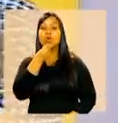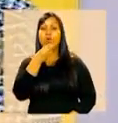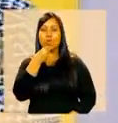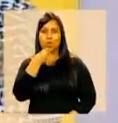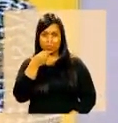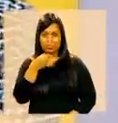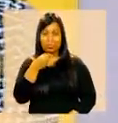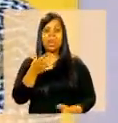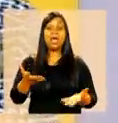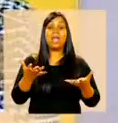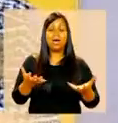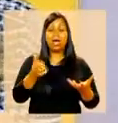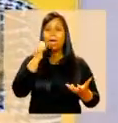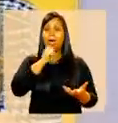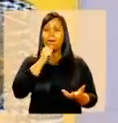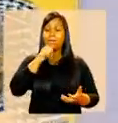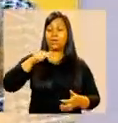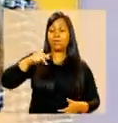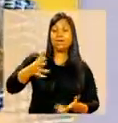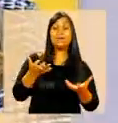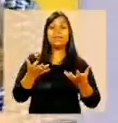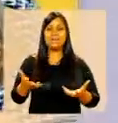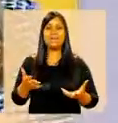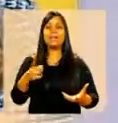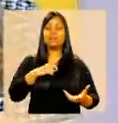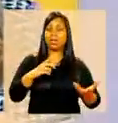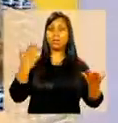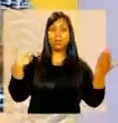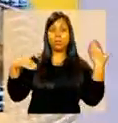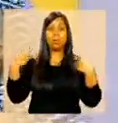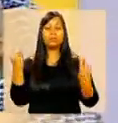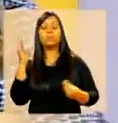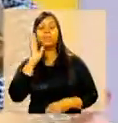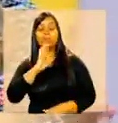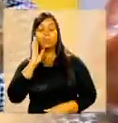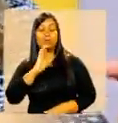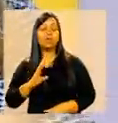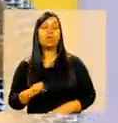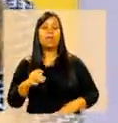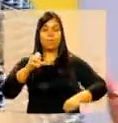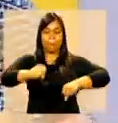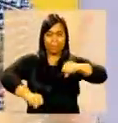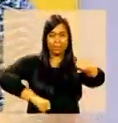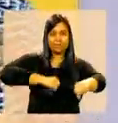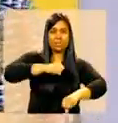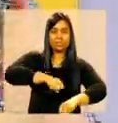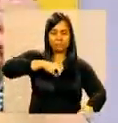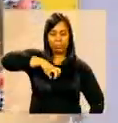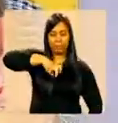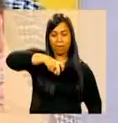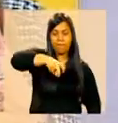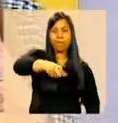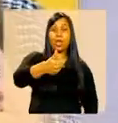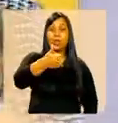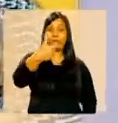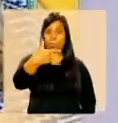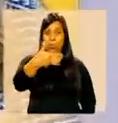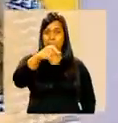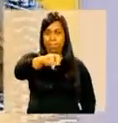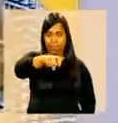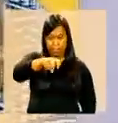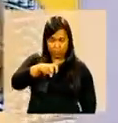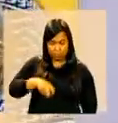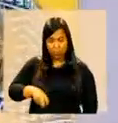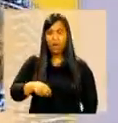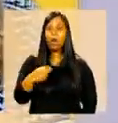solteiro. E a minha irmã queria, porque queria andar. Tem um passeio muito interessante. É um bicicletão, cabem 12 pessoas.